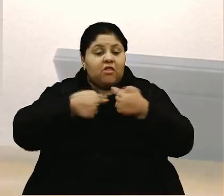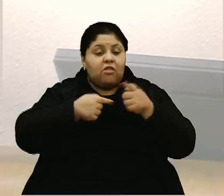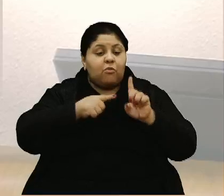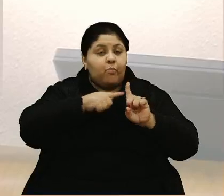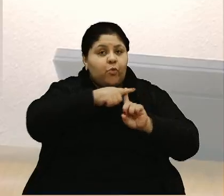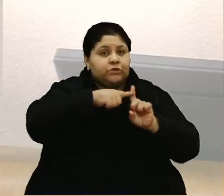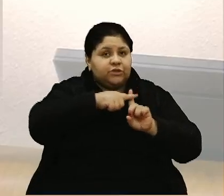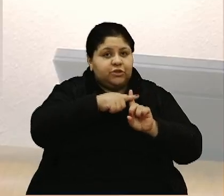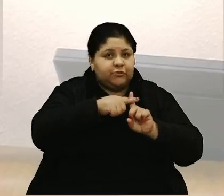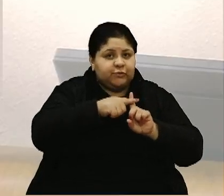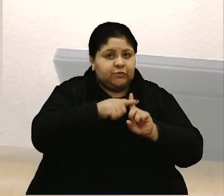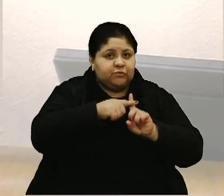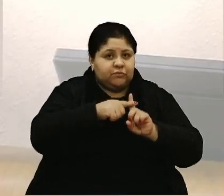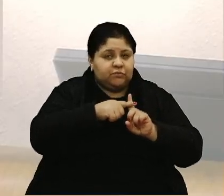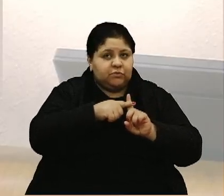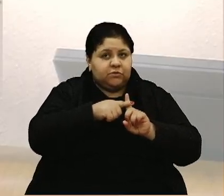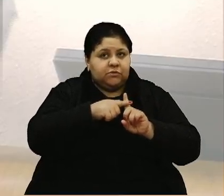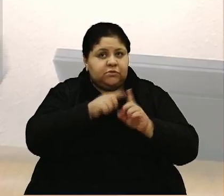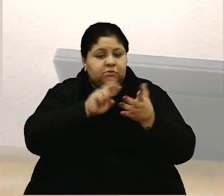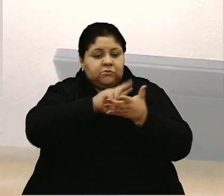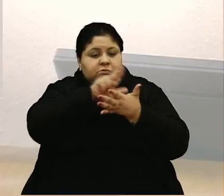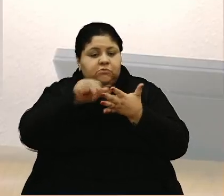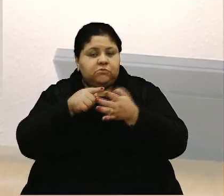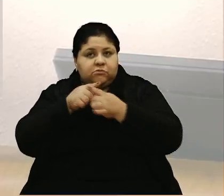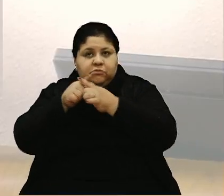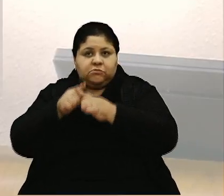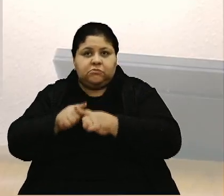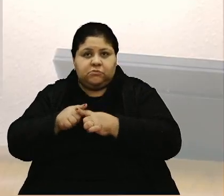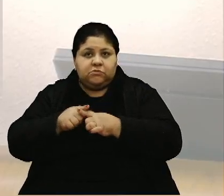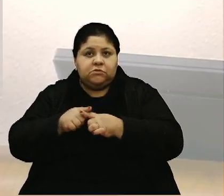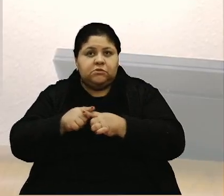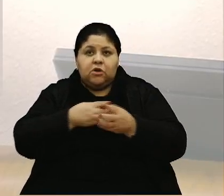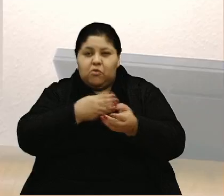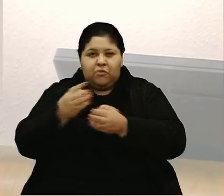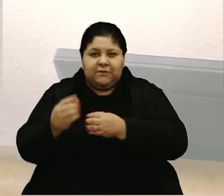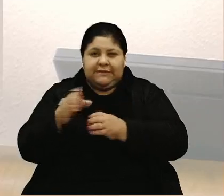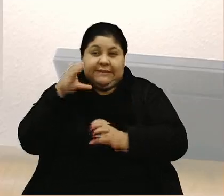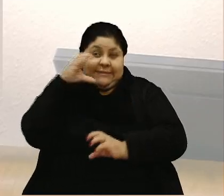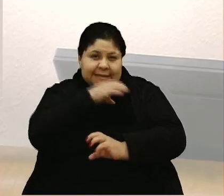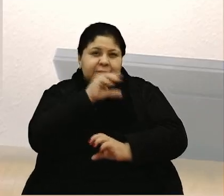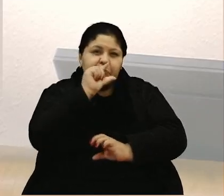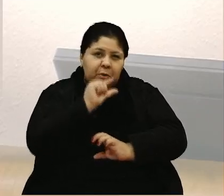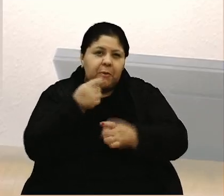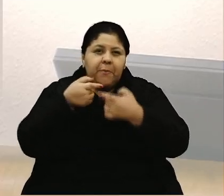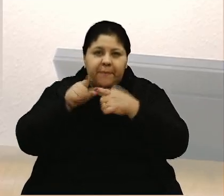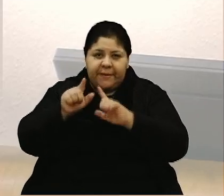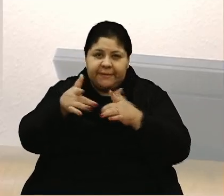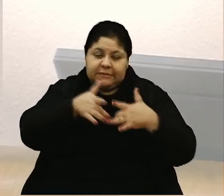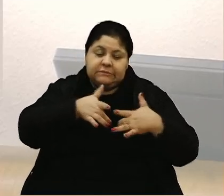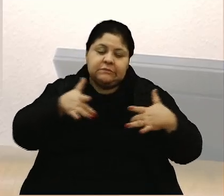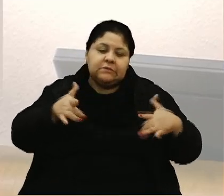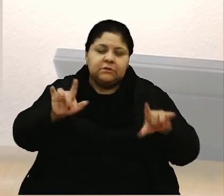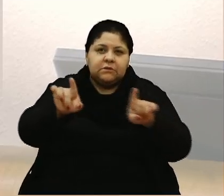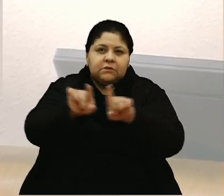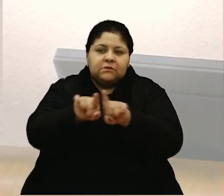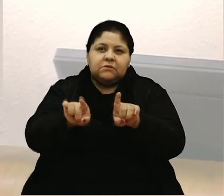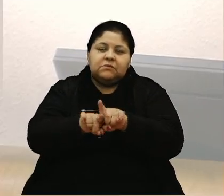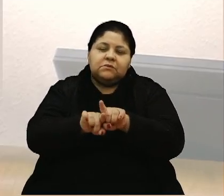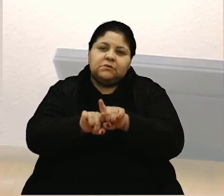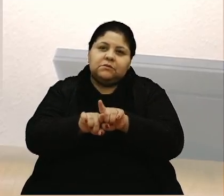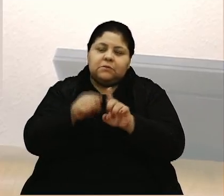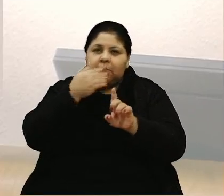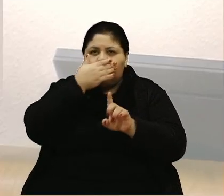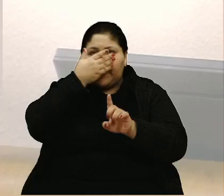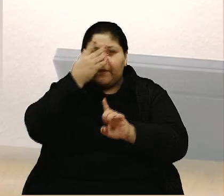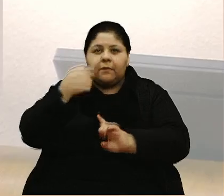positivo. Por diversas vezes ele fica acirrado, mas faz parte. Mas eu quero me solidarizar também aqui ao